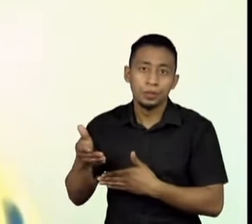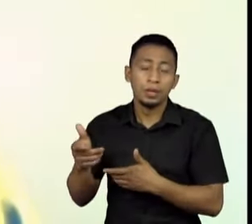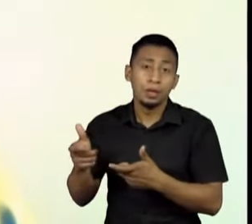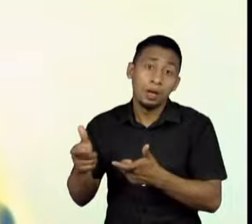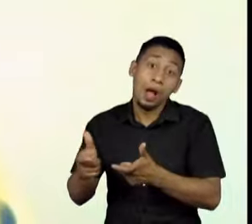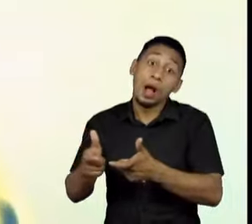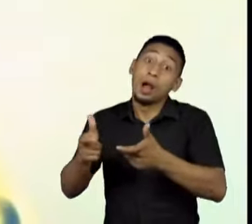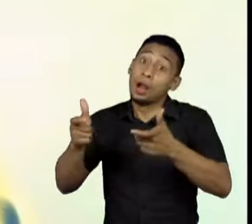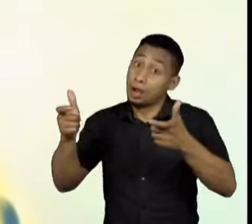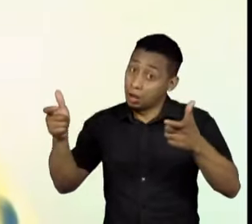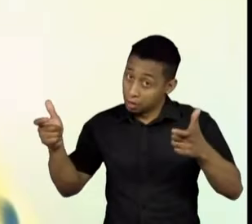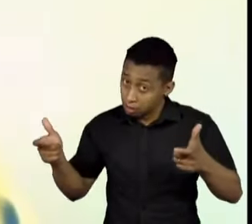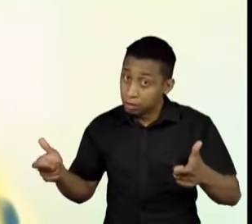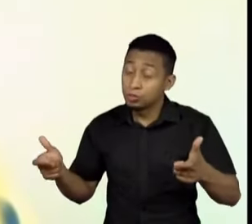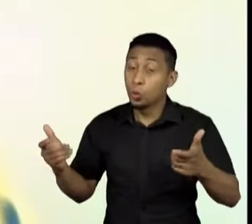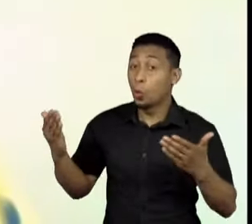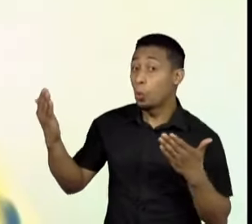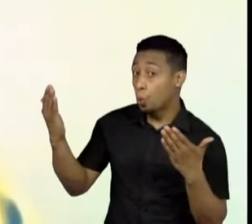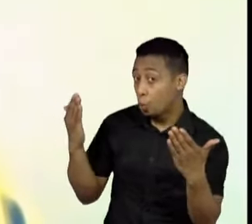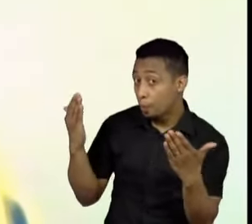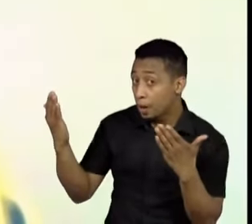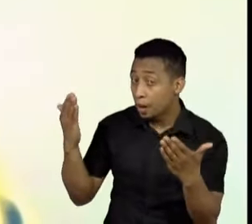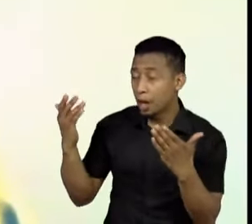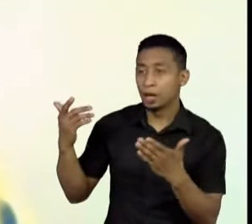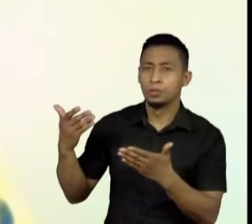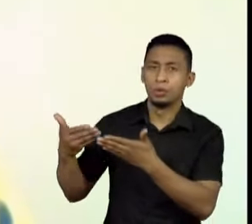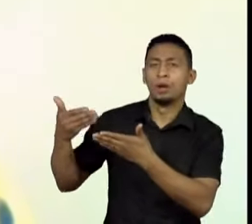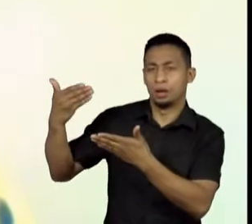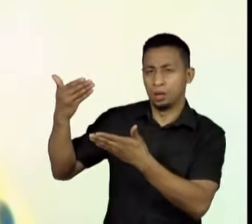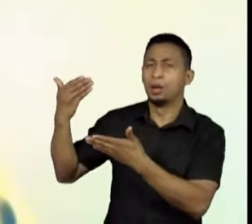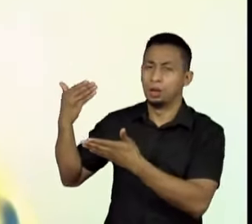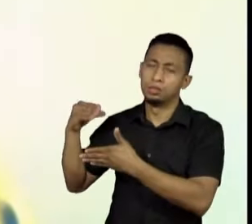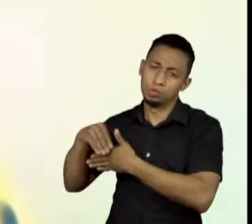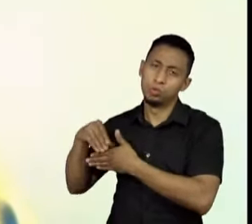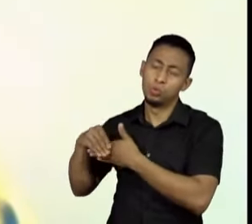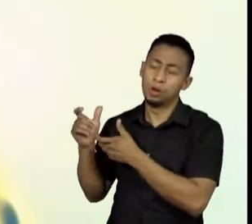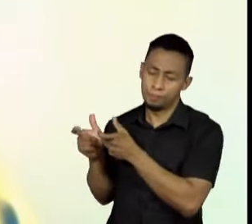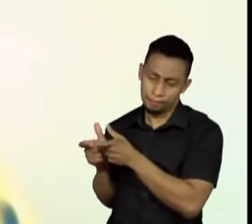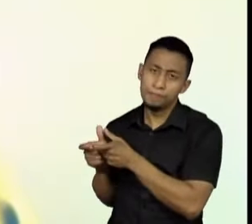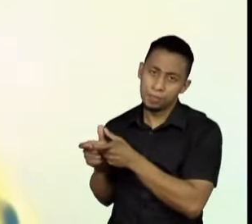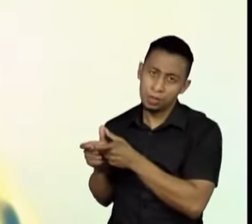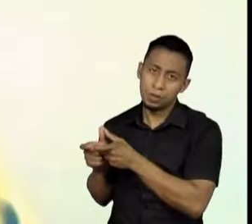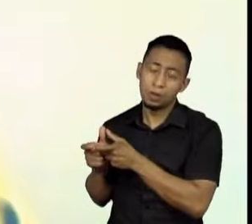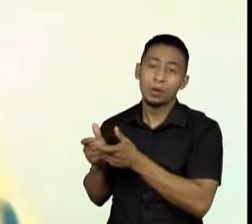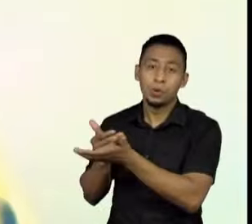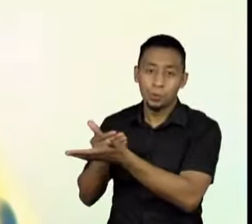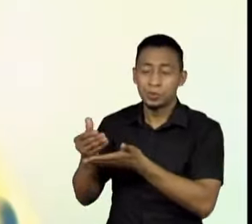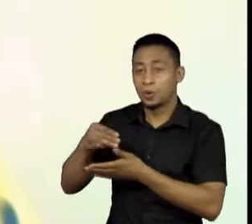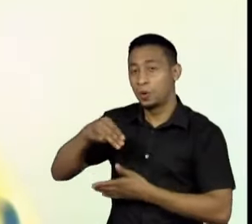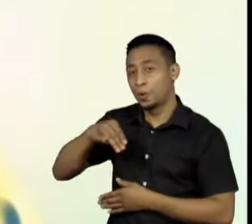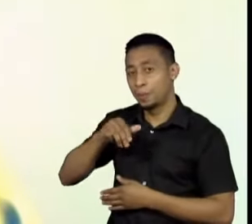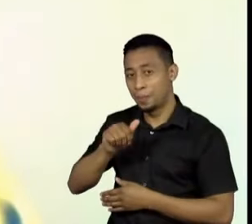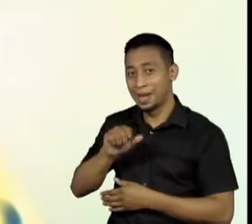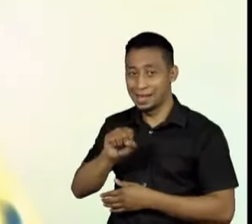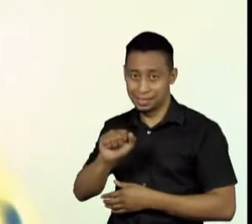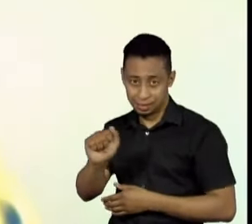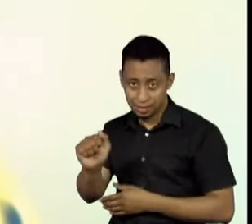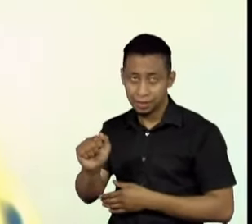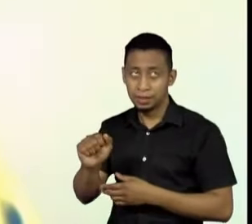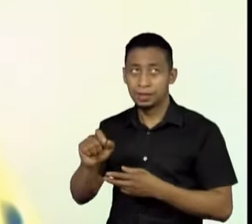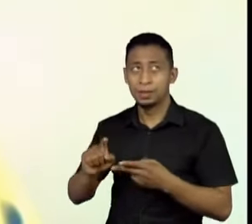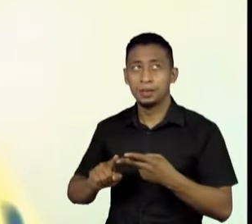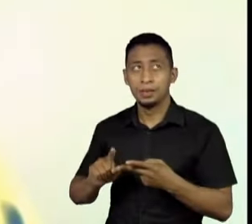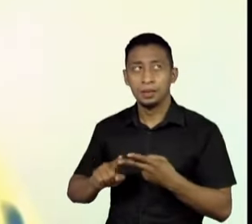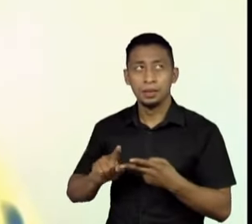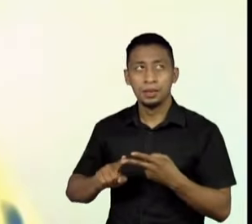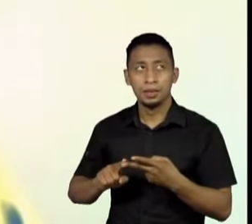grande em relação às editoras com que eu venho publicando até hoje, que foi a editora Masa, a editora